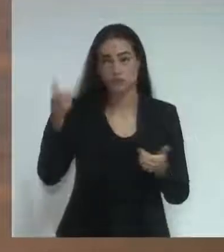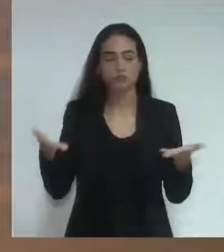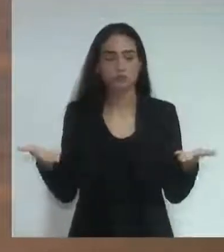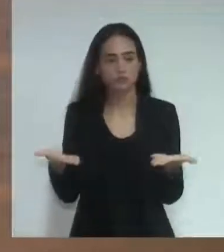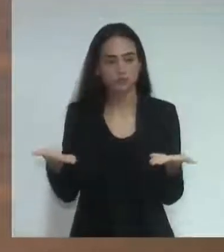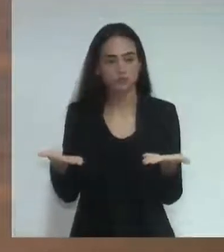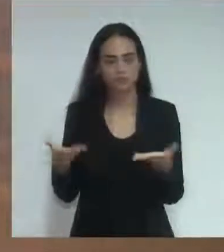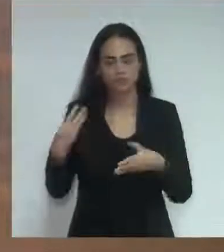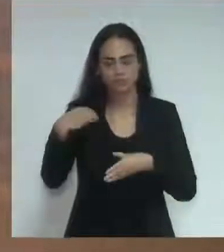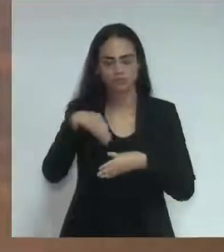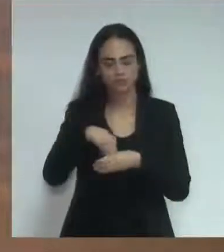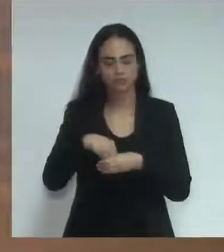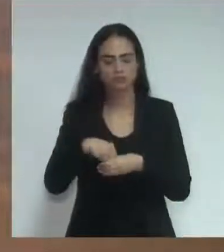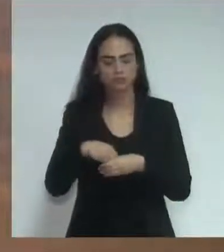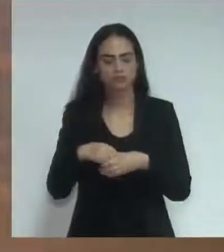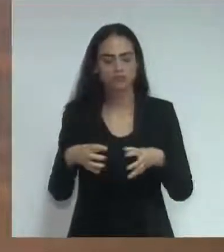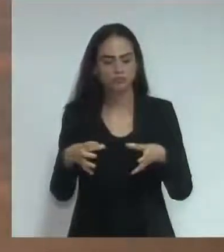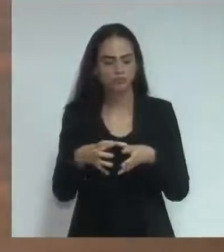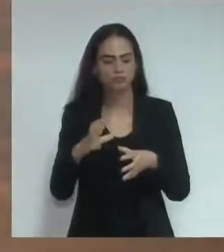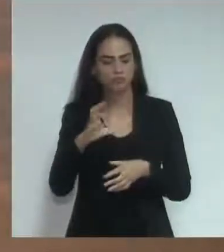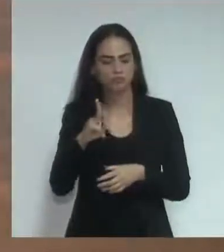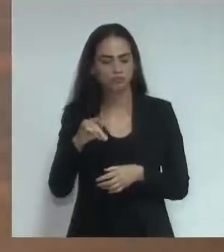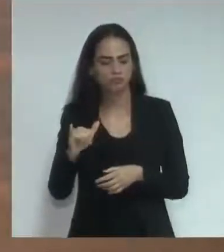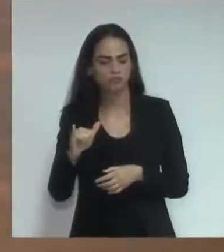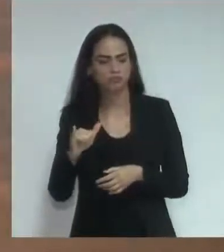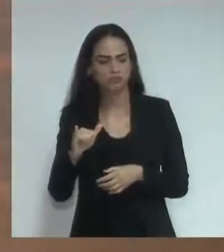na comissão processante.